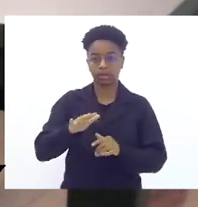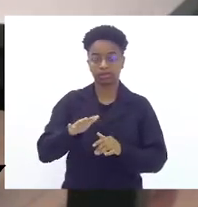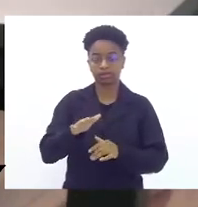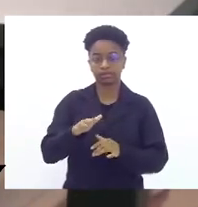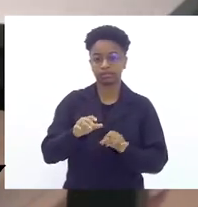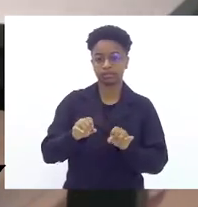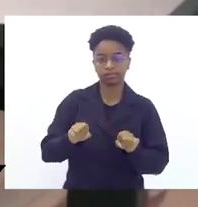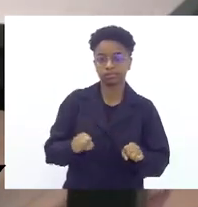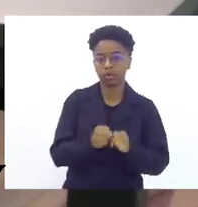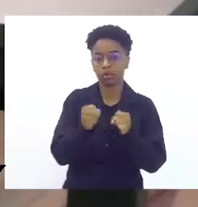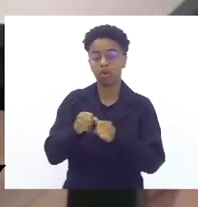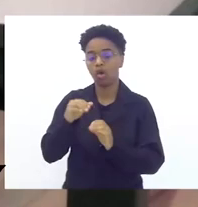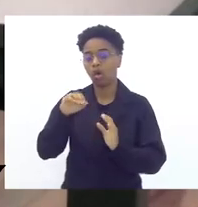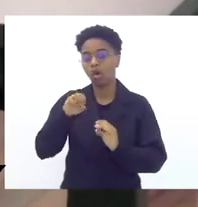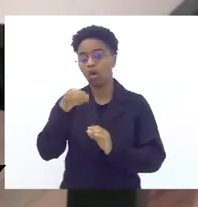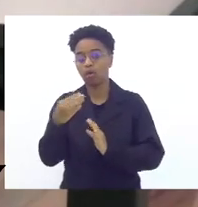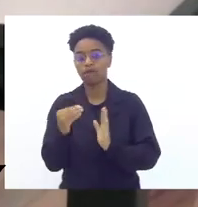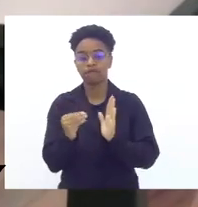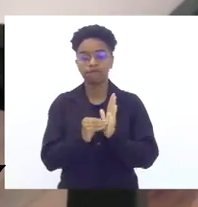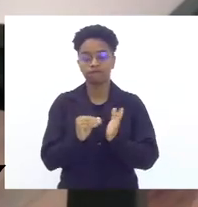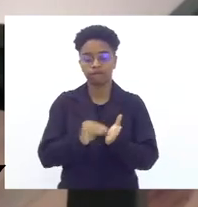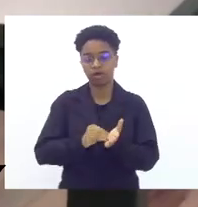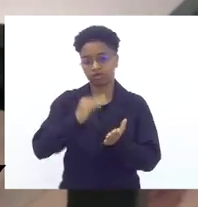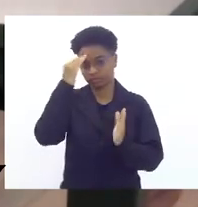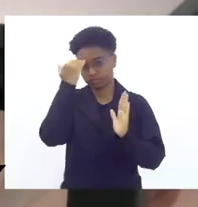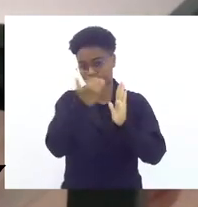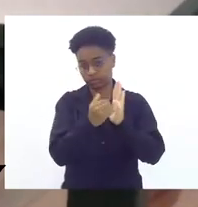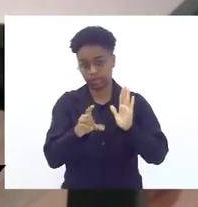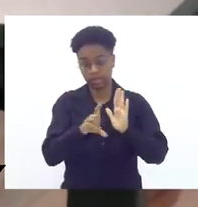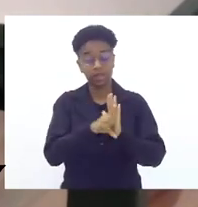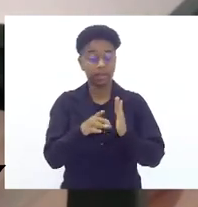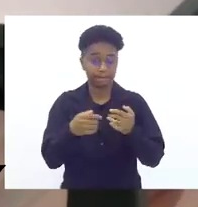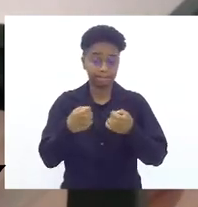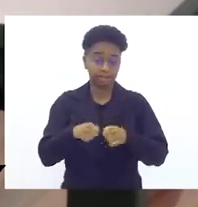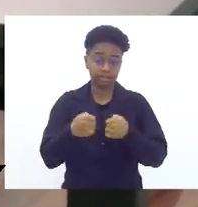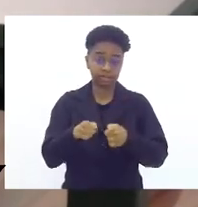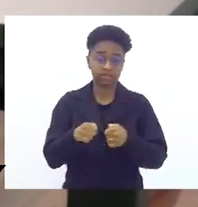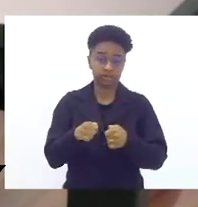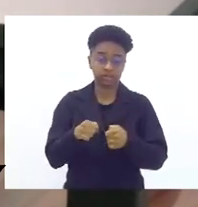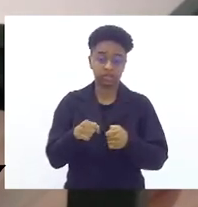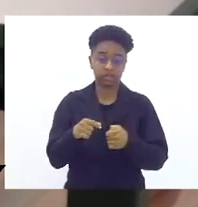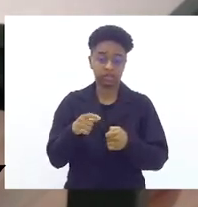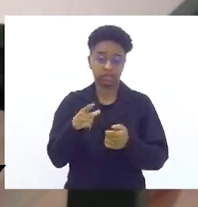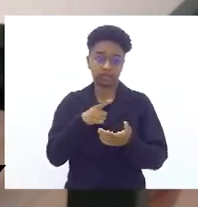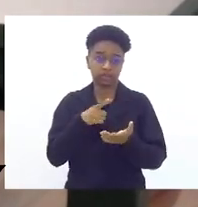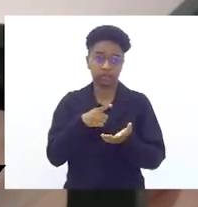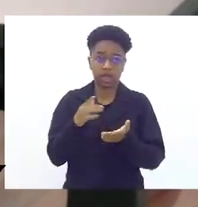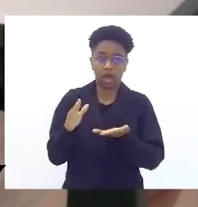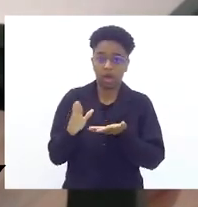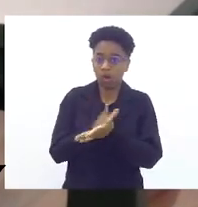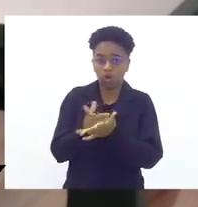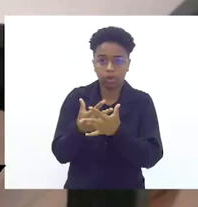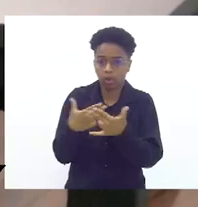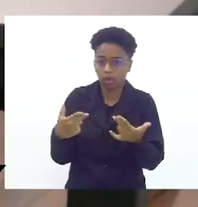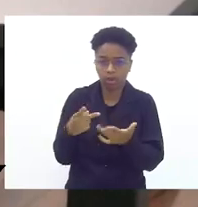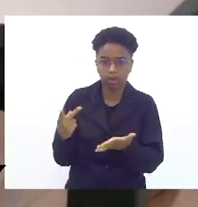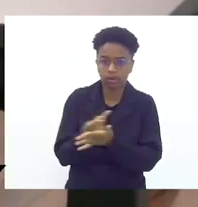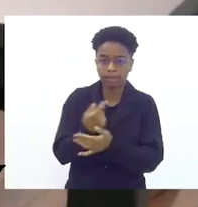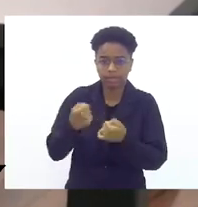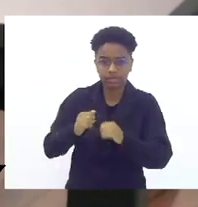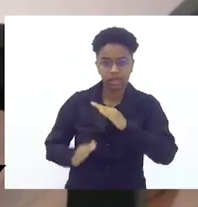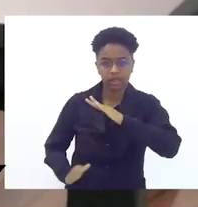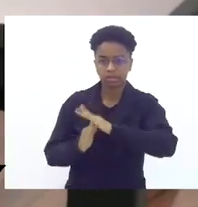com descumprimento legal eles precisam sofrer algum tipo de reprimenta sem a lógica eles precisam ter